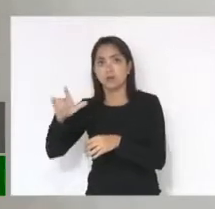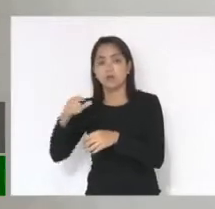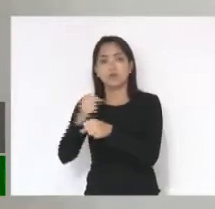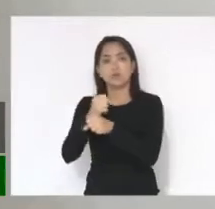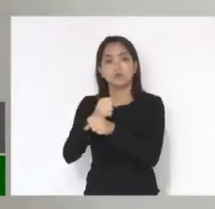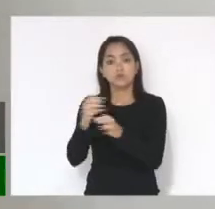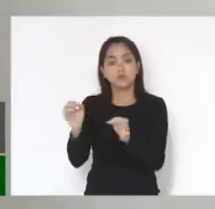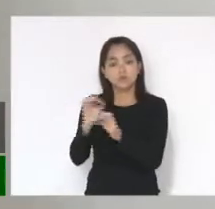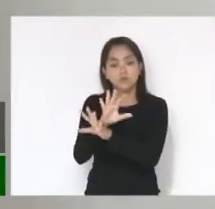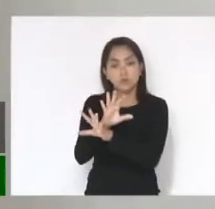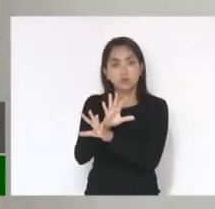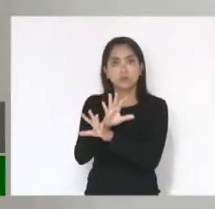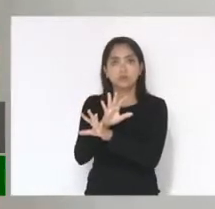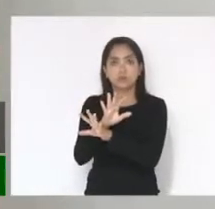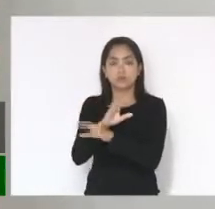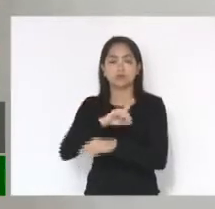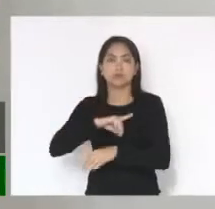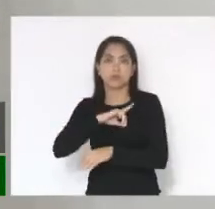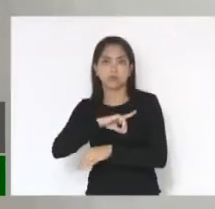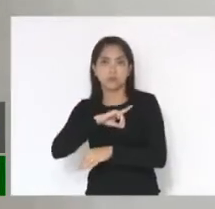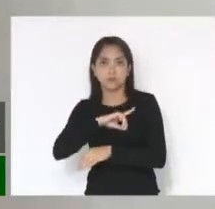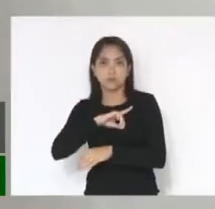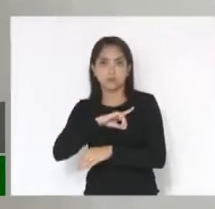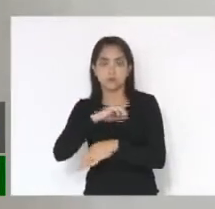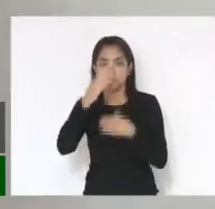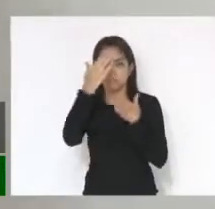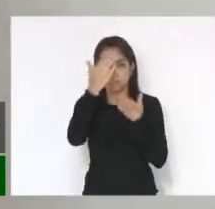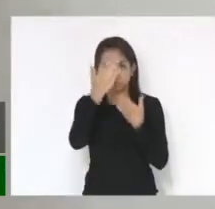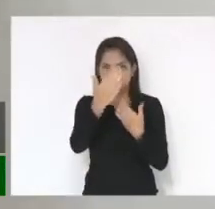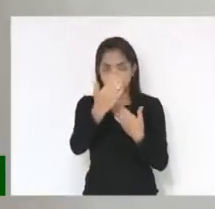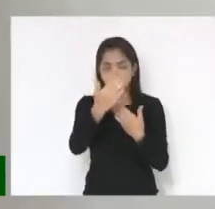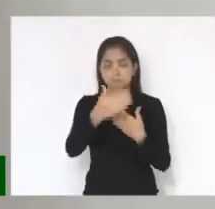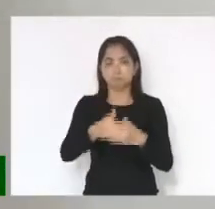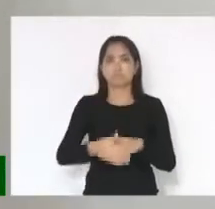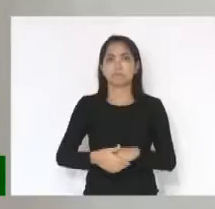conclusão da Delegacia Civil nesse município. Muito obrigado.